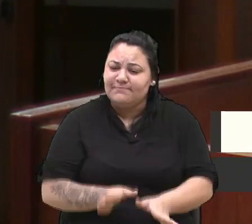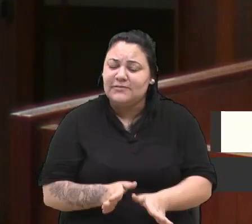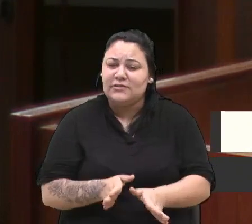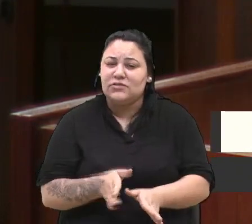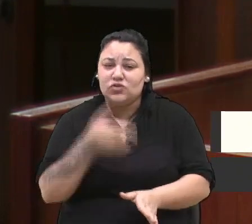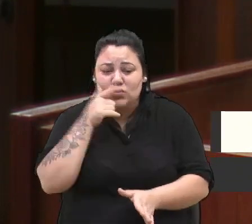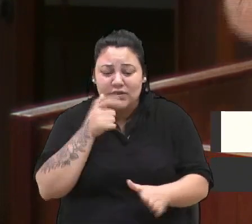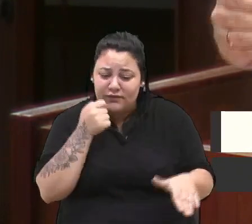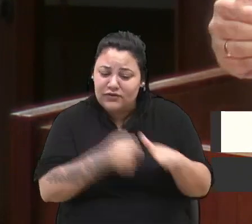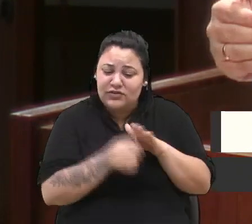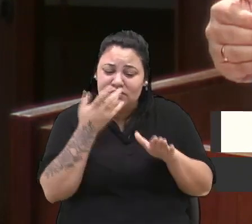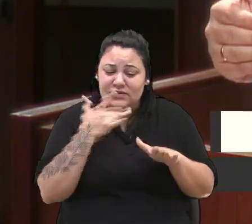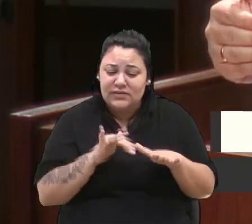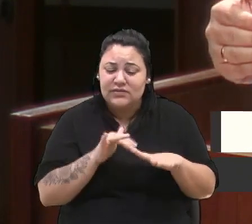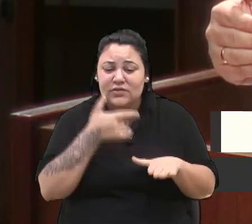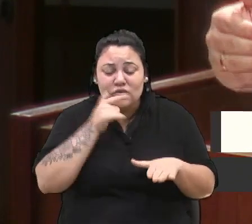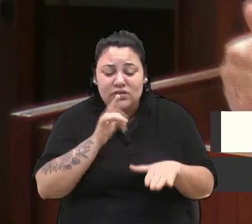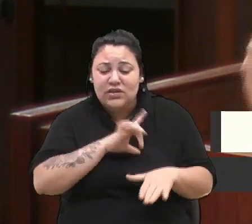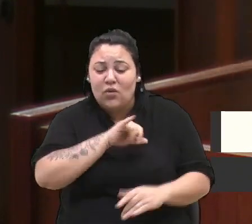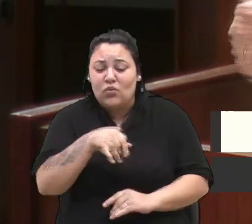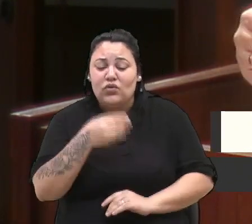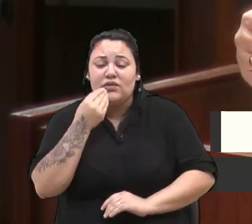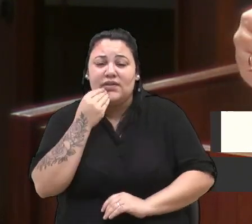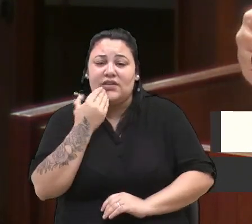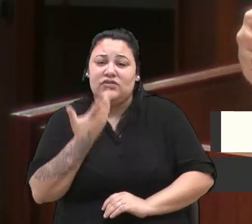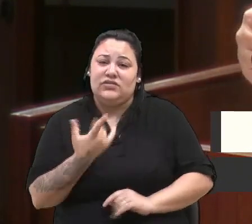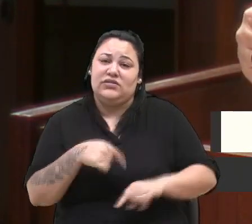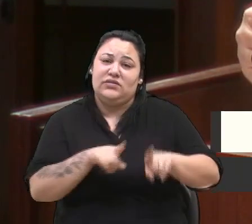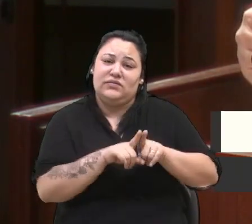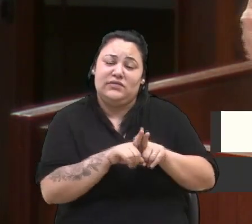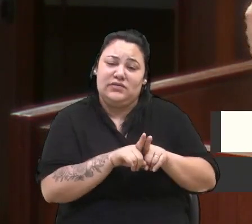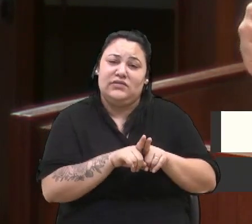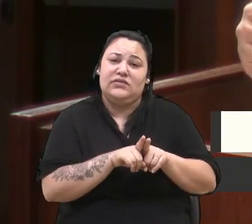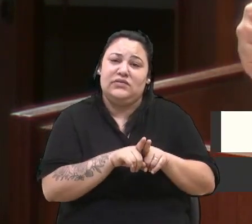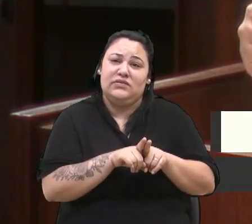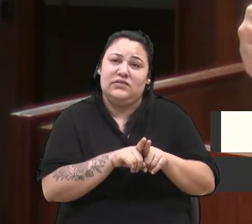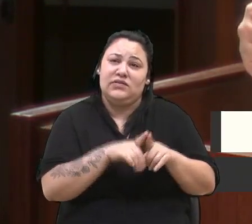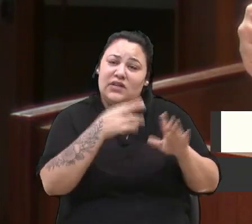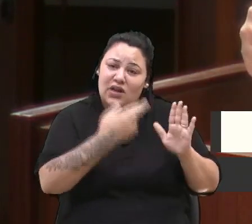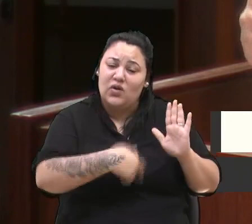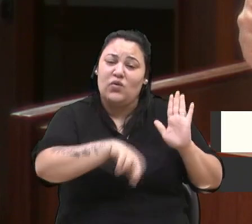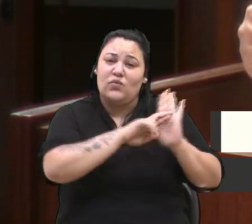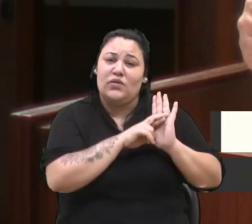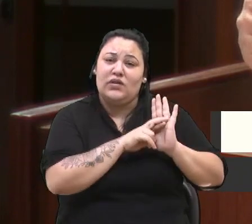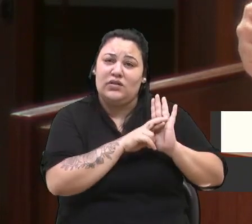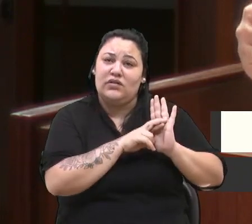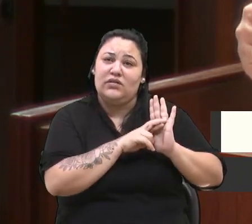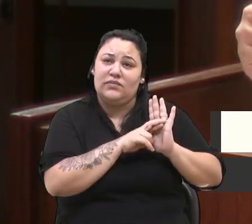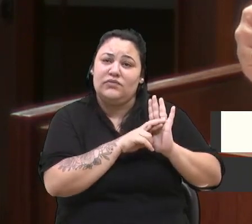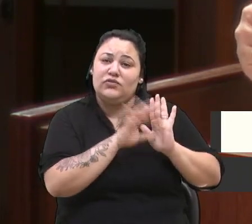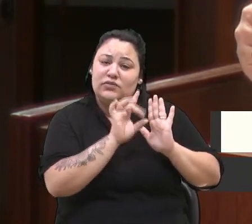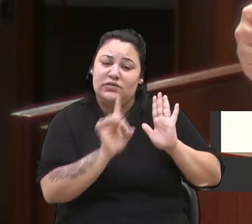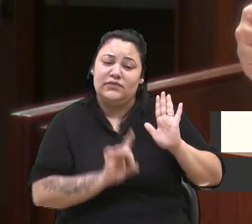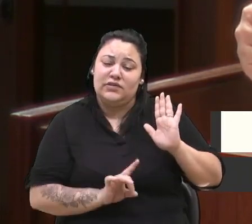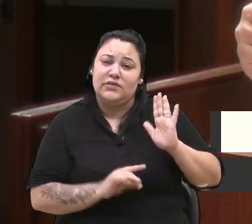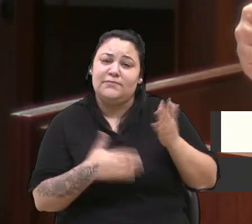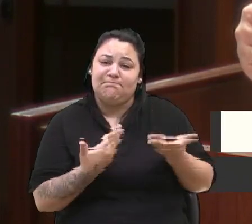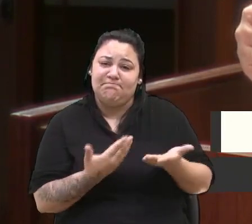ter uma chance de talvez se recuperar, né, de uma lesão um pouco mais séria.